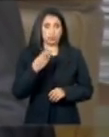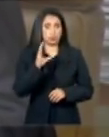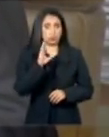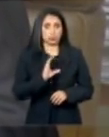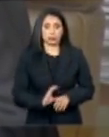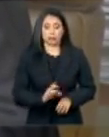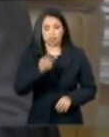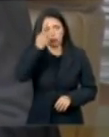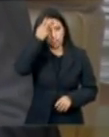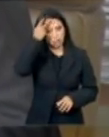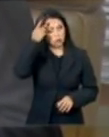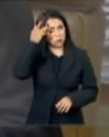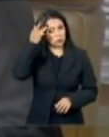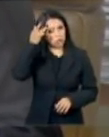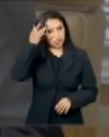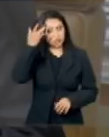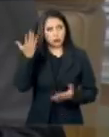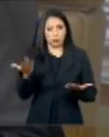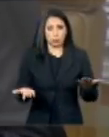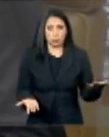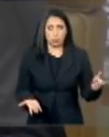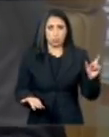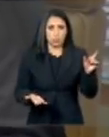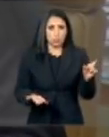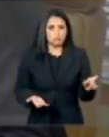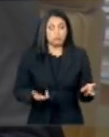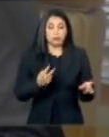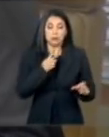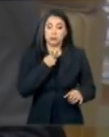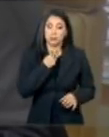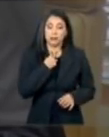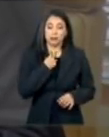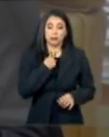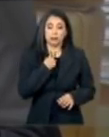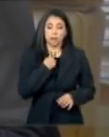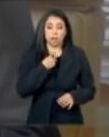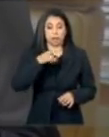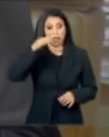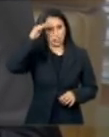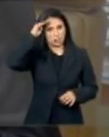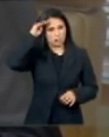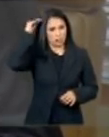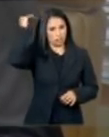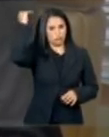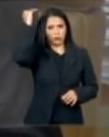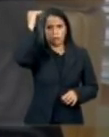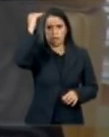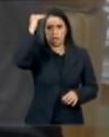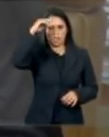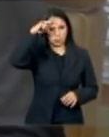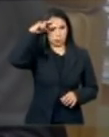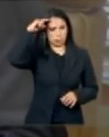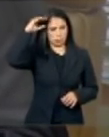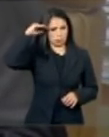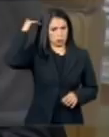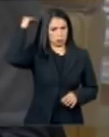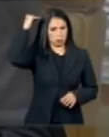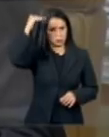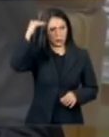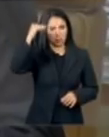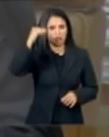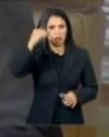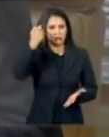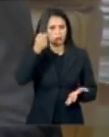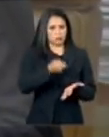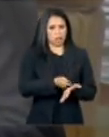pessoa não pode exercer a sua autoridade de maneira abusiva ou arbitrária desconsiderando